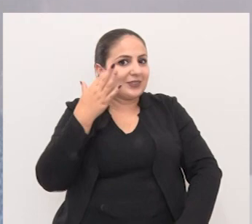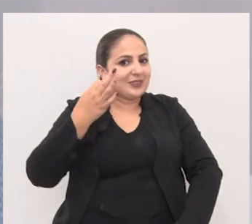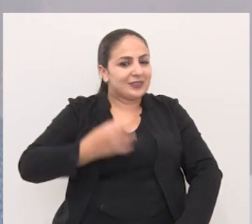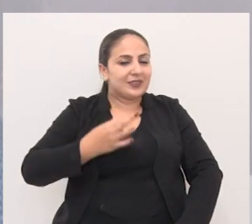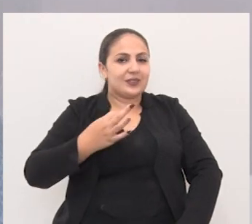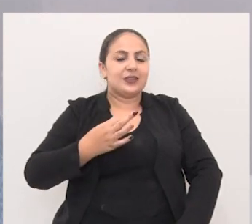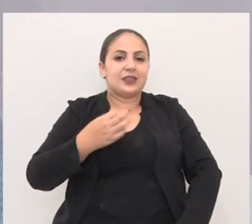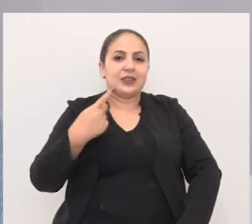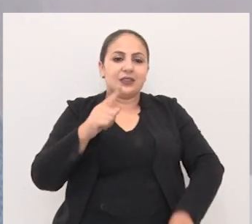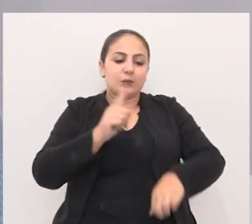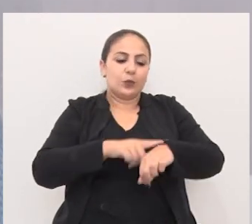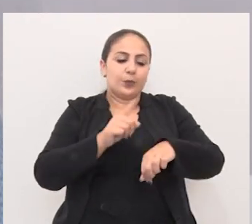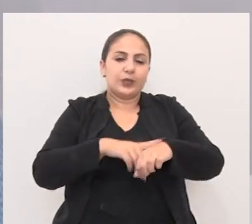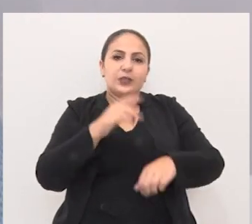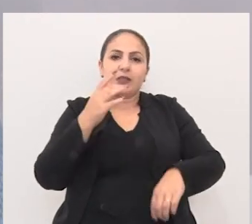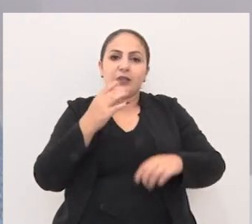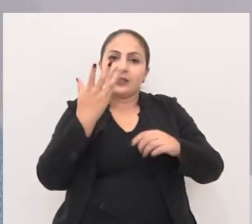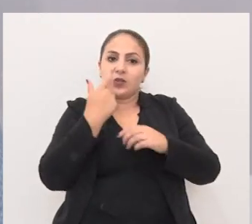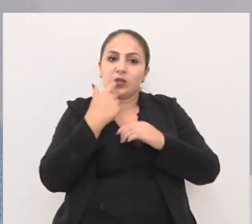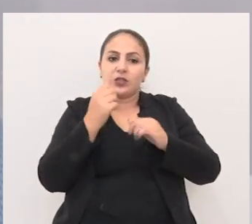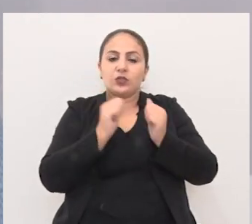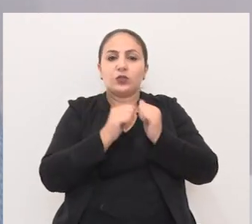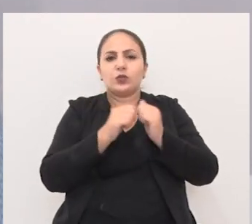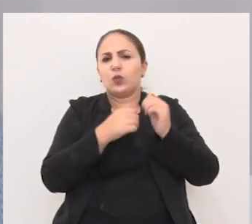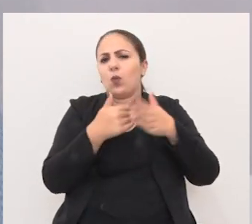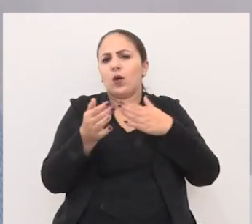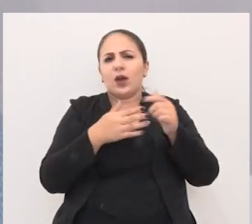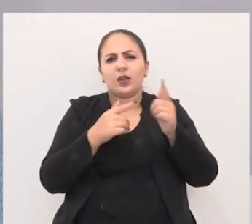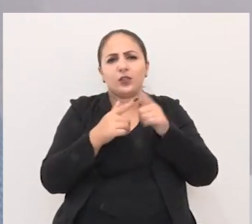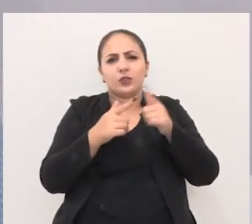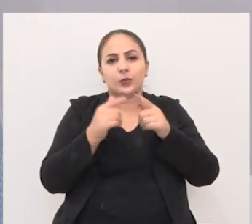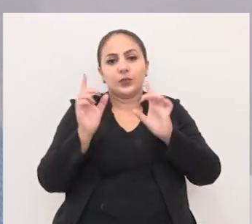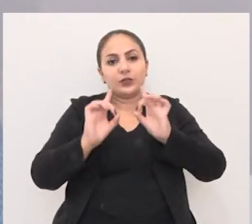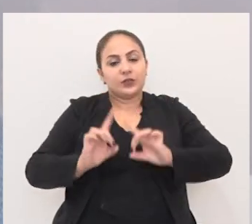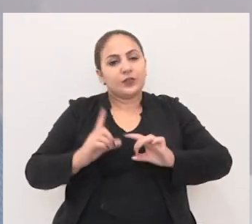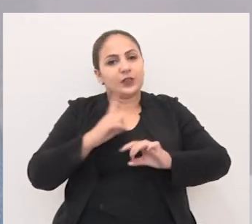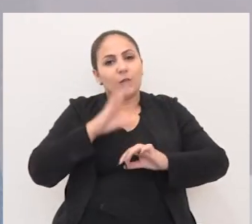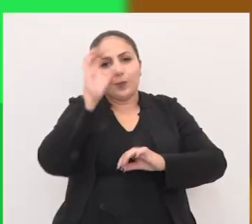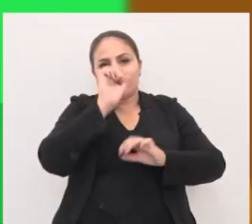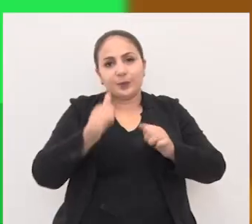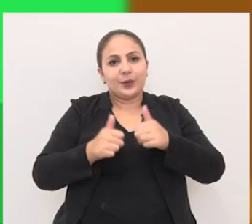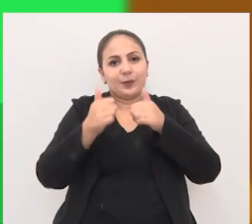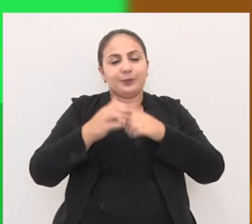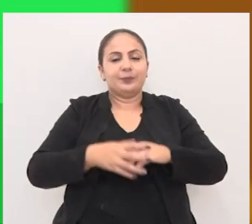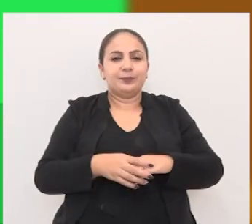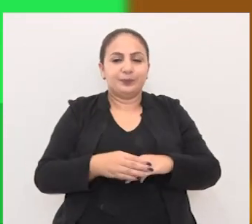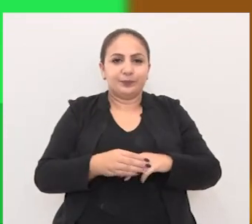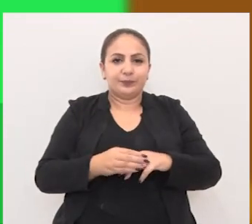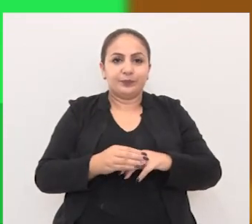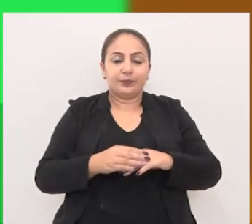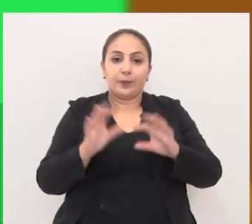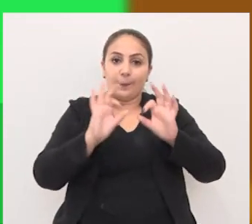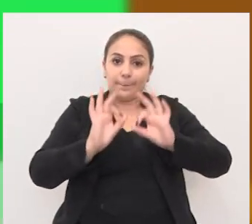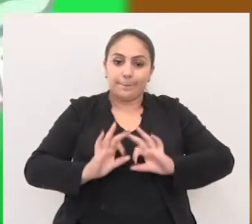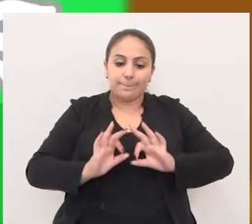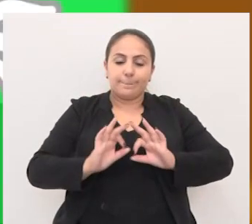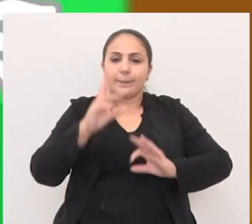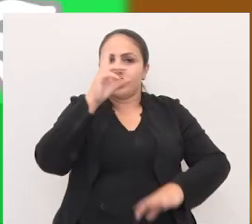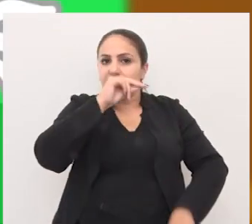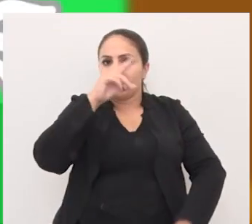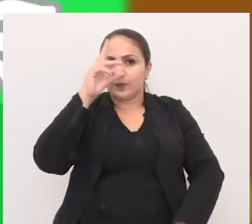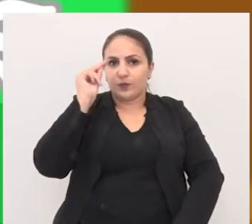certeza que a partir desse momento as crianças com qualquer tipo de deficiência vão ter um aprendizado ainda melhor. De acordo com o projeto,